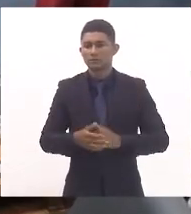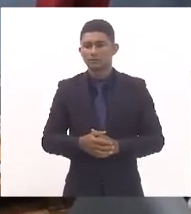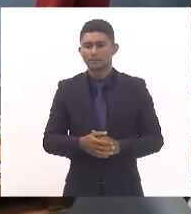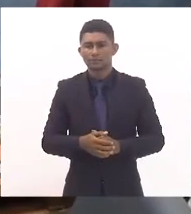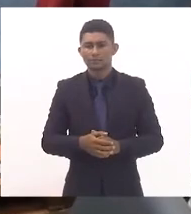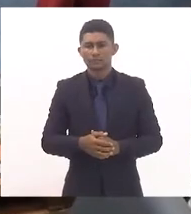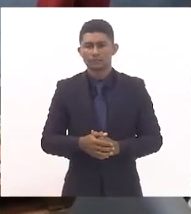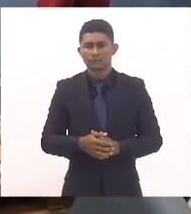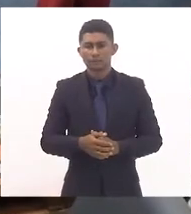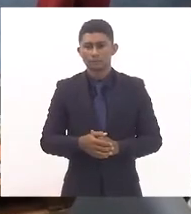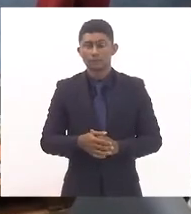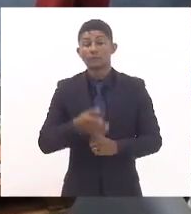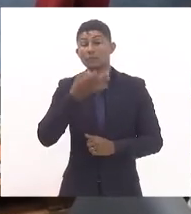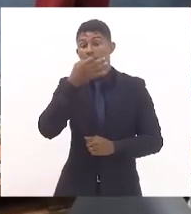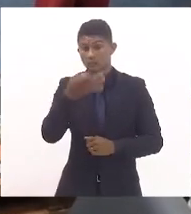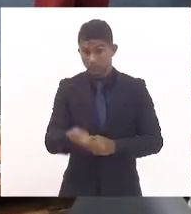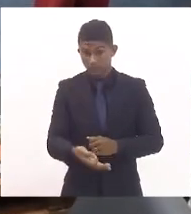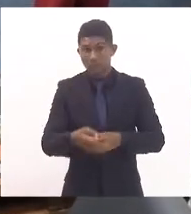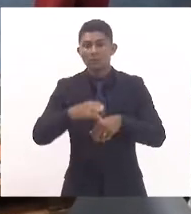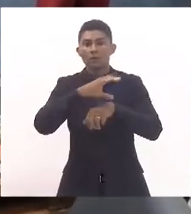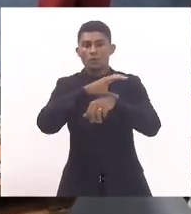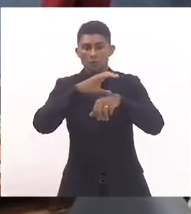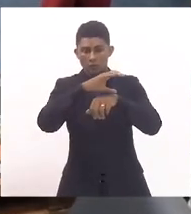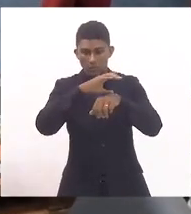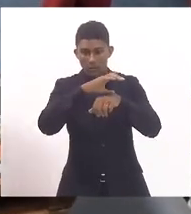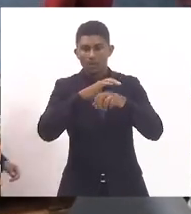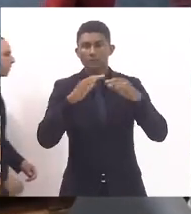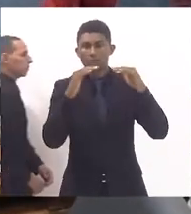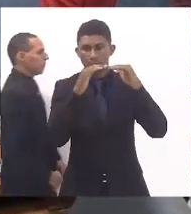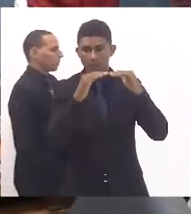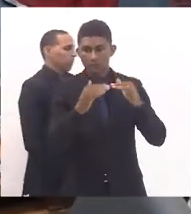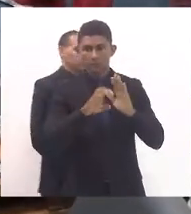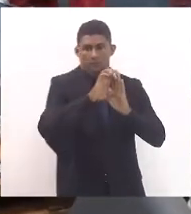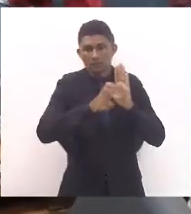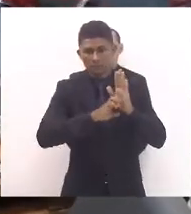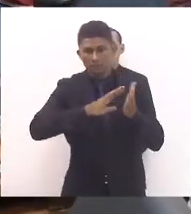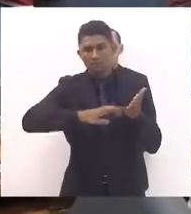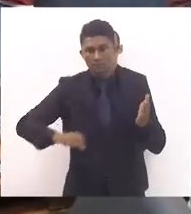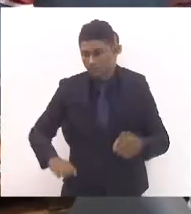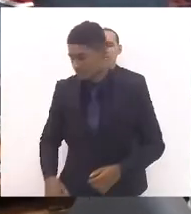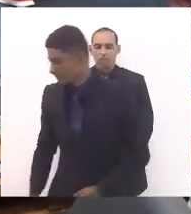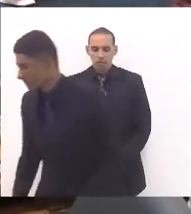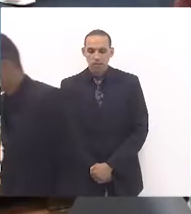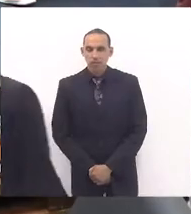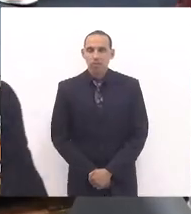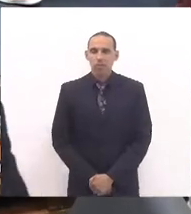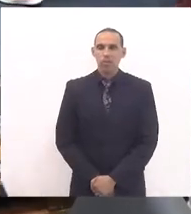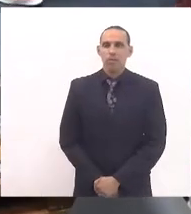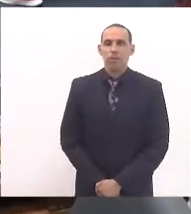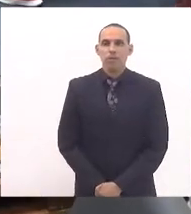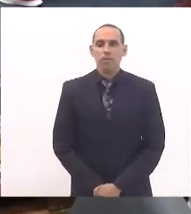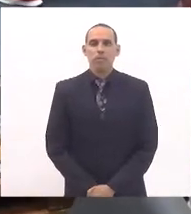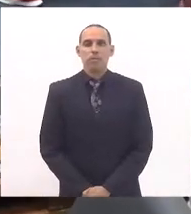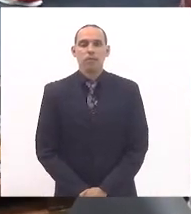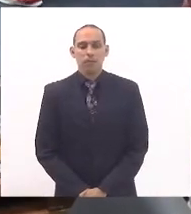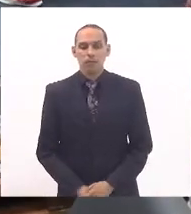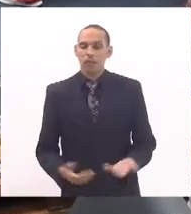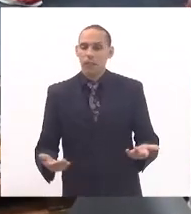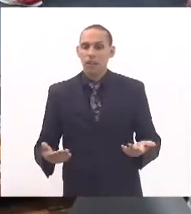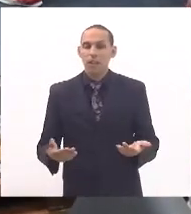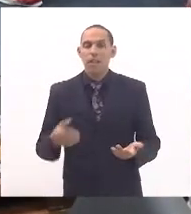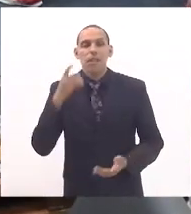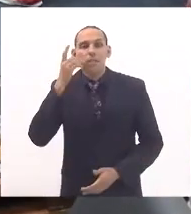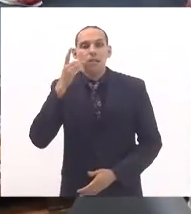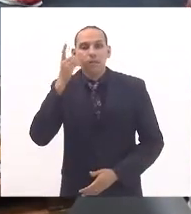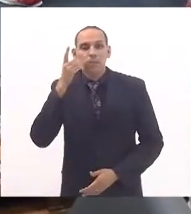É parecer pela constitucionalidade, senhor presidente, sem emendas. Então, pela Comissão de Minas e Energia. Acompanha deputado,